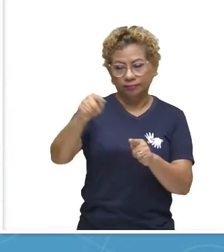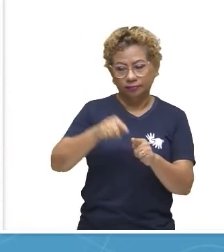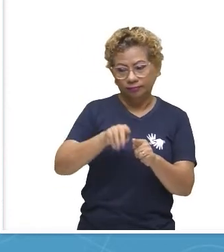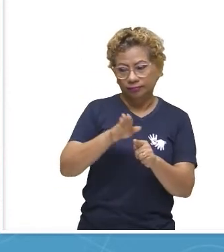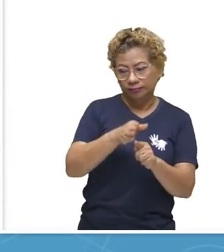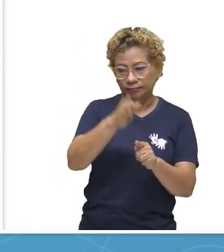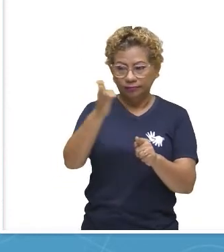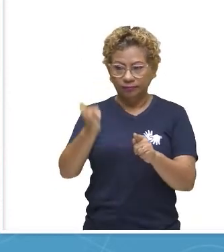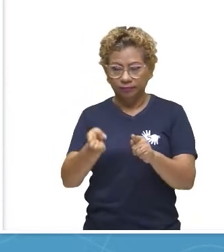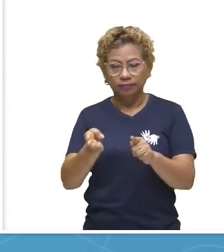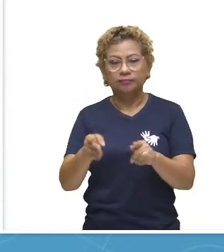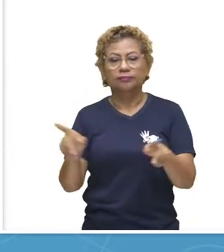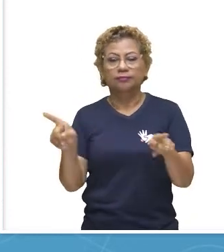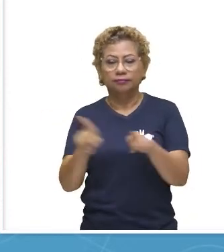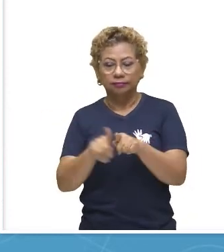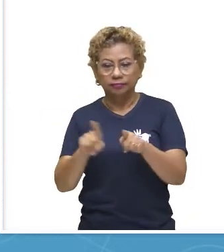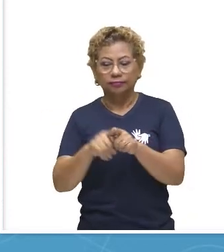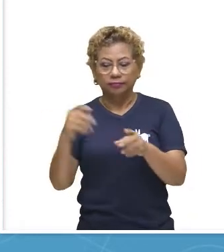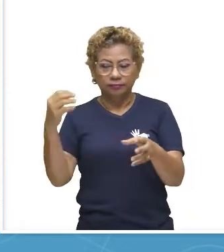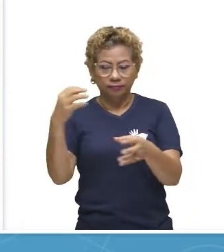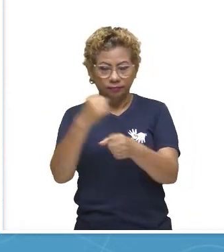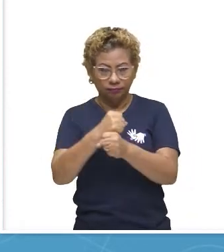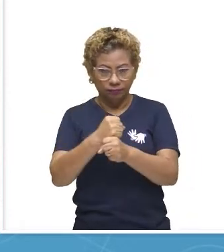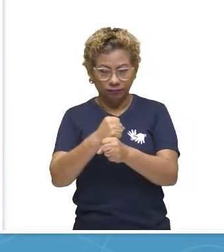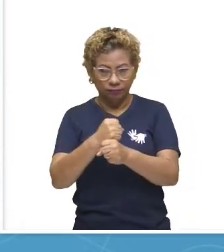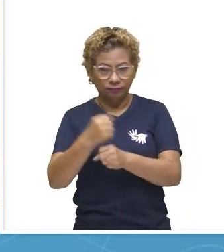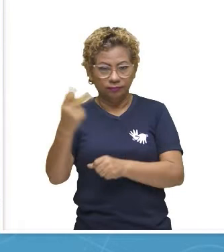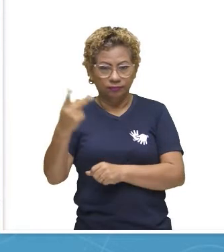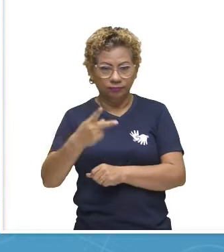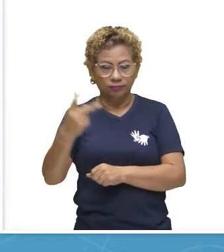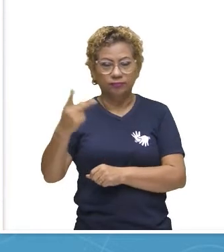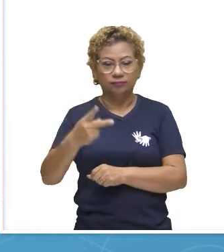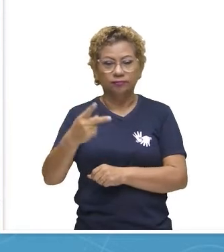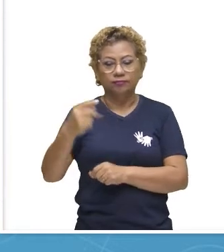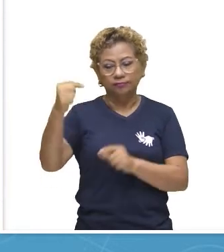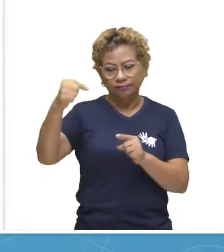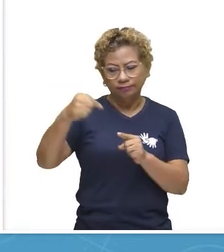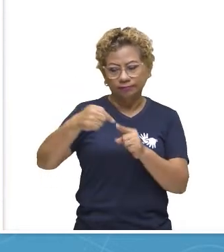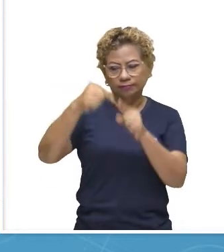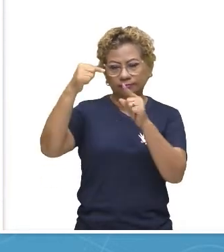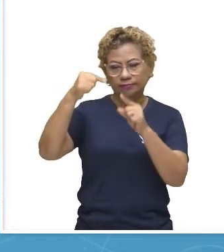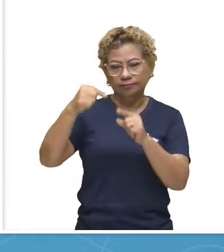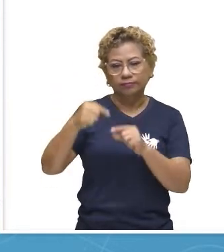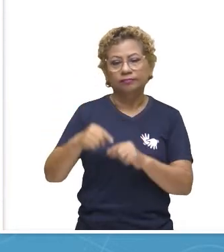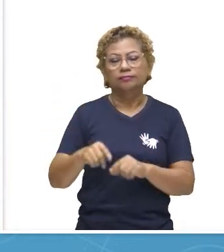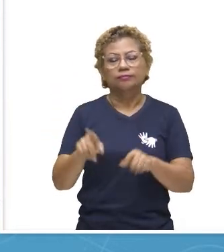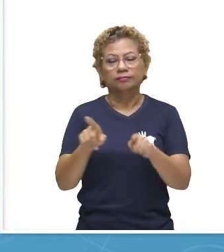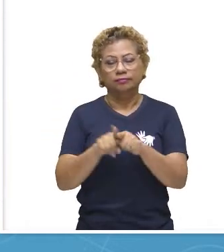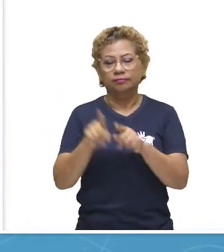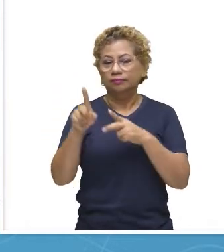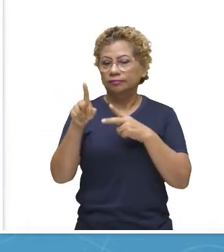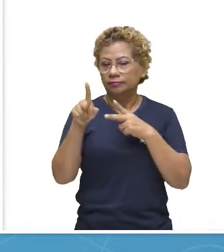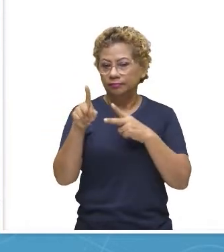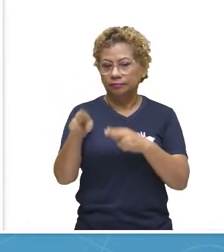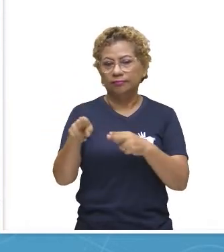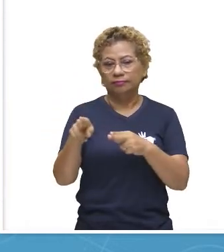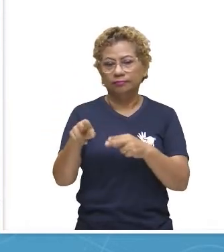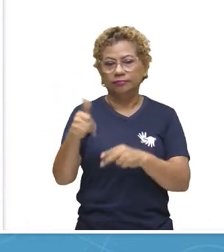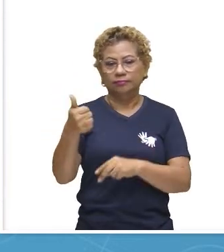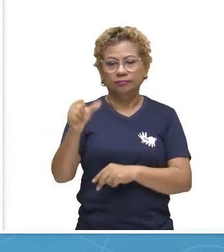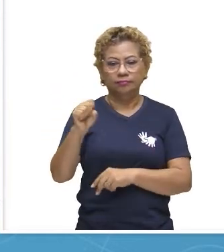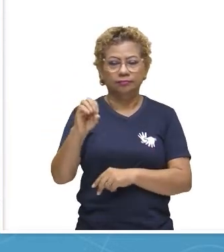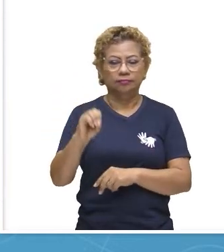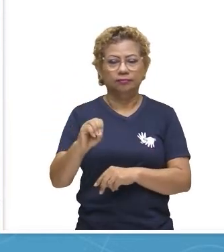vermelho aqui, ó. Se eu somar a medida do ângulo de um ângulo com a medida do outro, vou